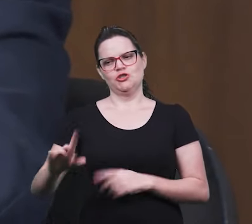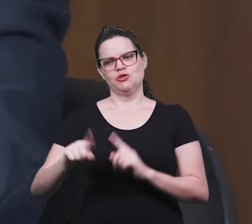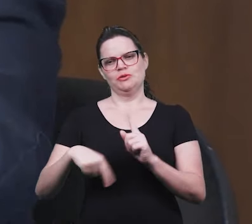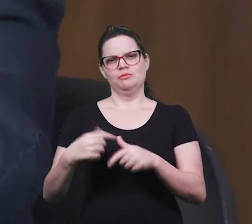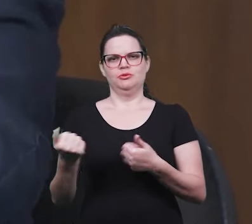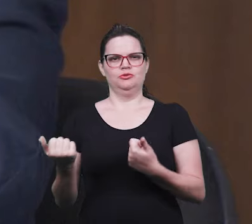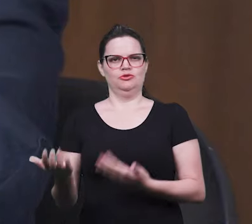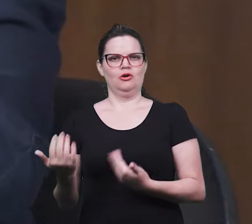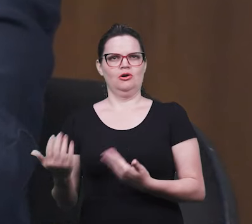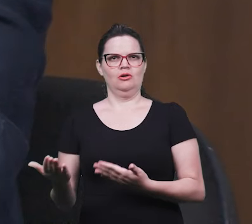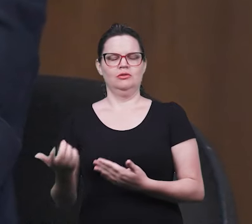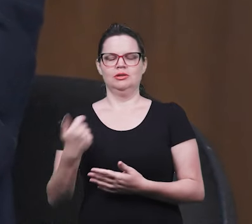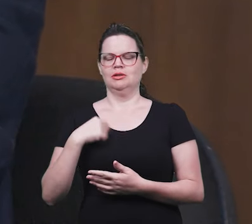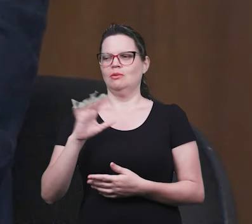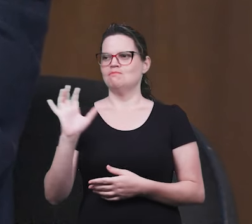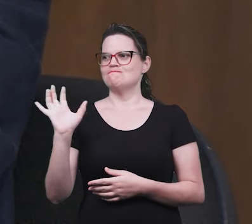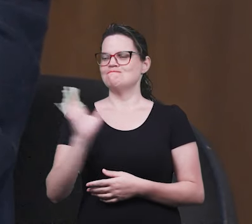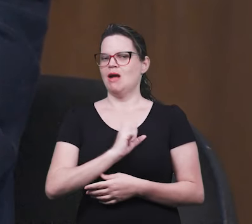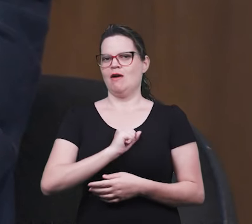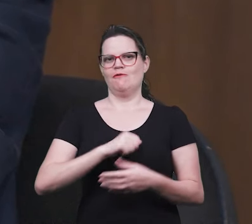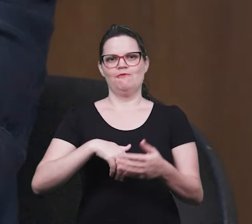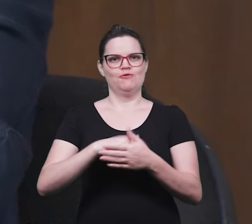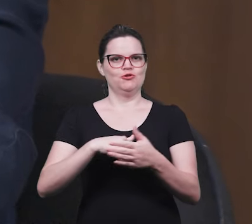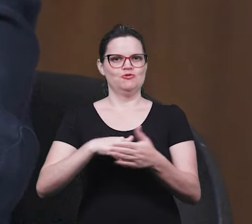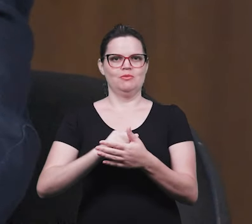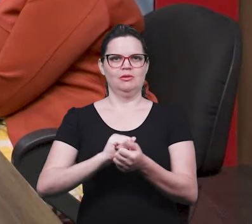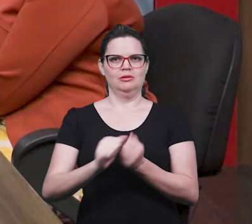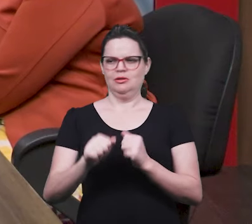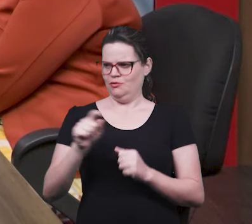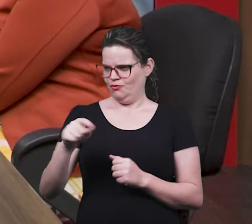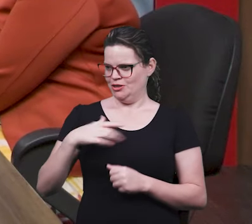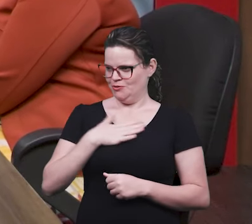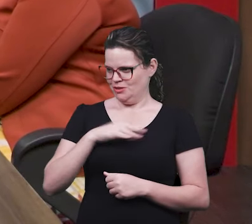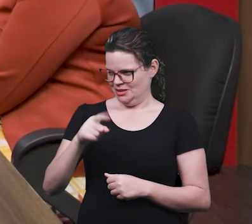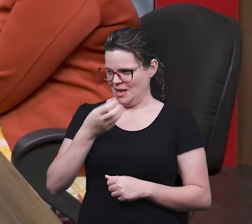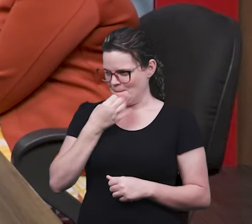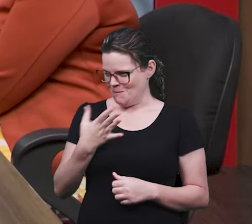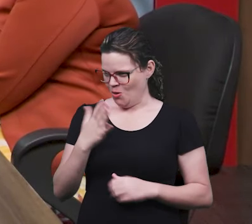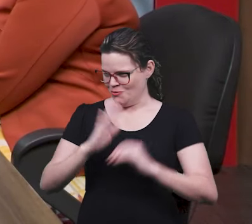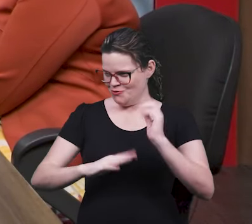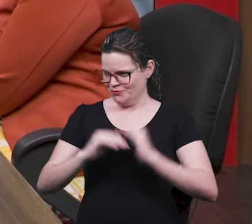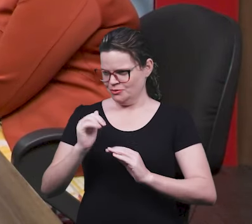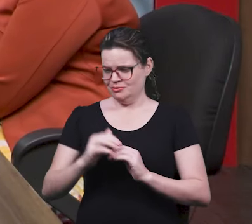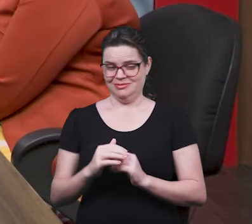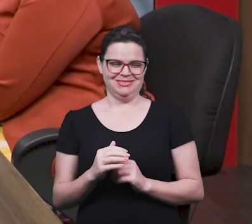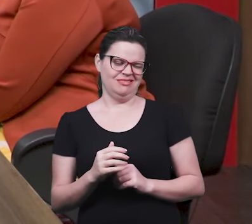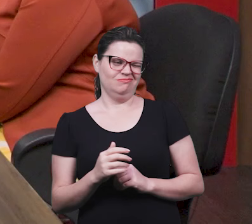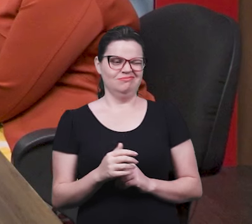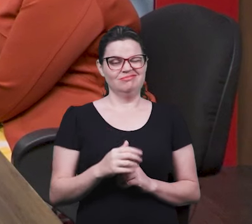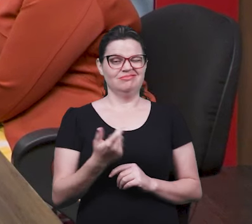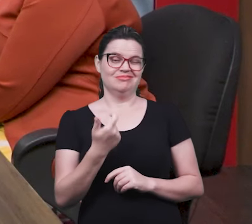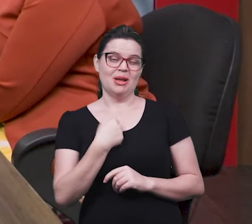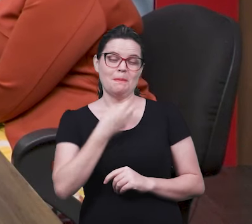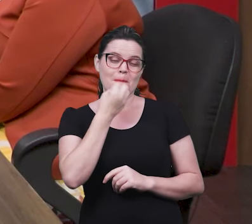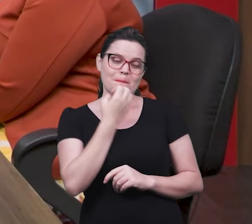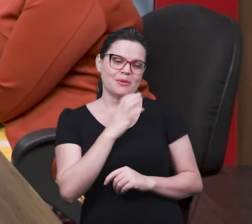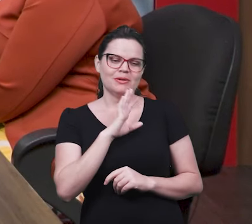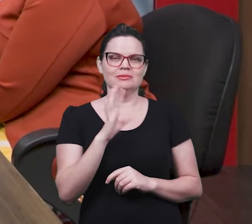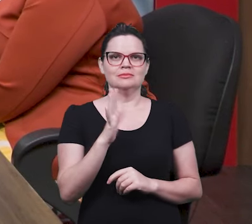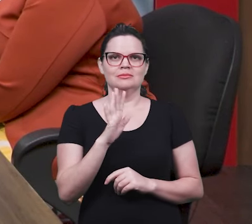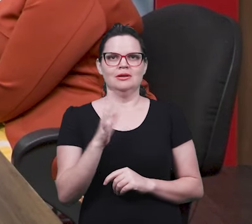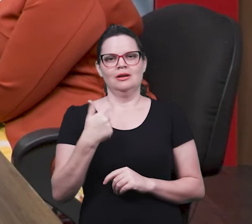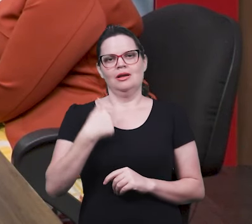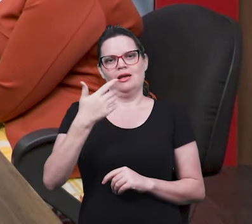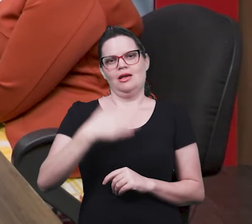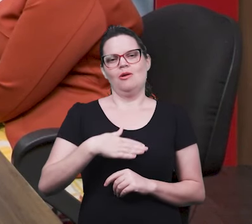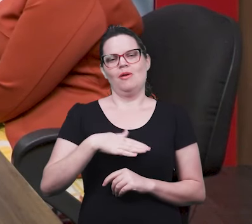E era apaixonado por futebol. Era bom, pastor? Eu não diria que era bom. Eu jogava, eu era um lateral